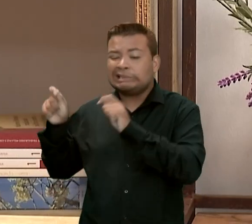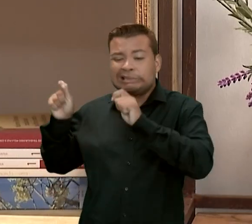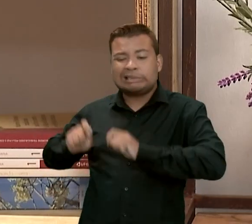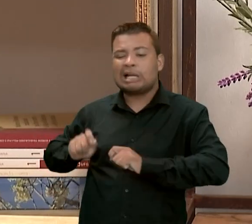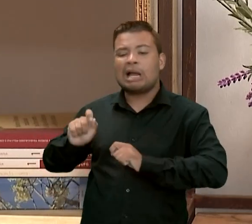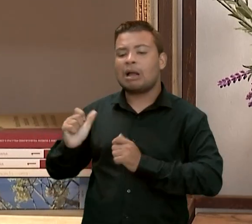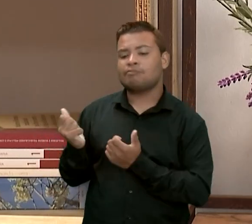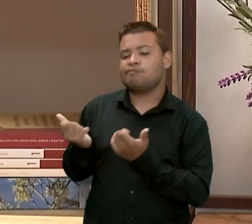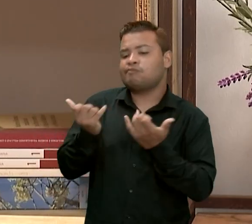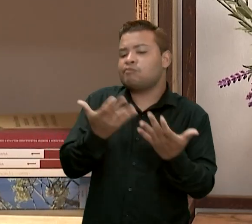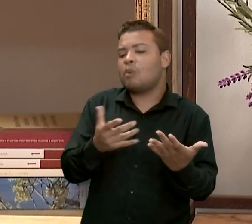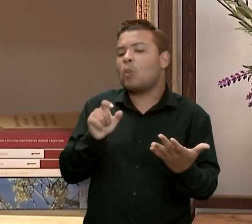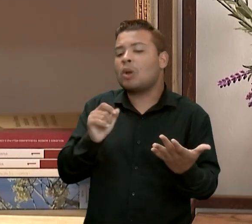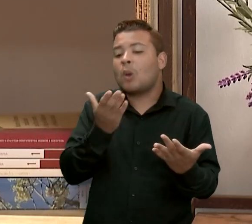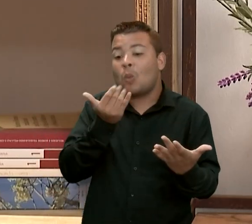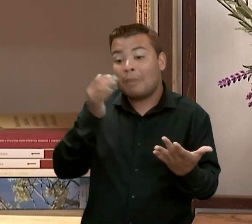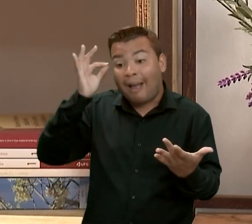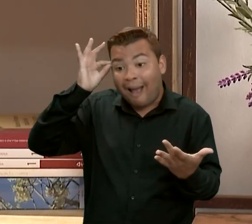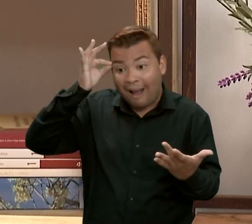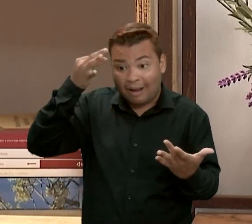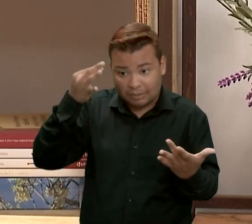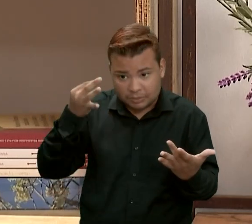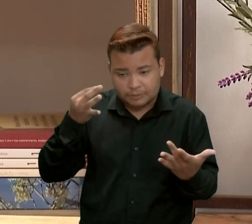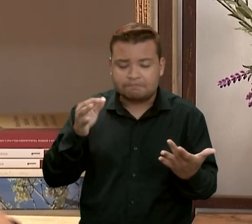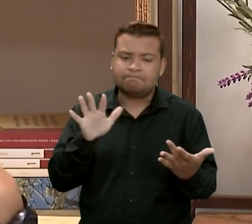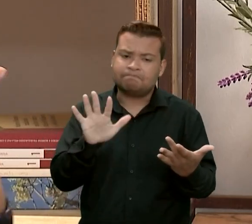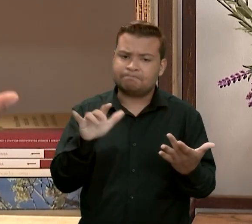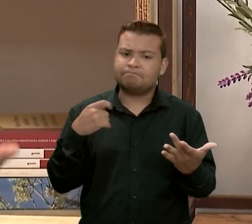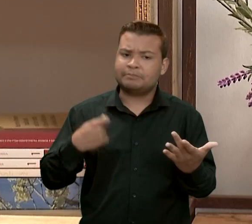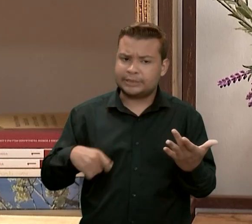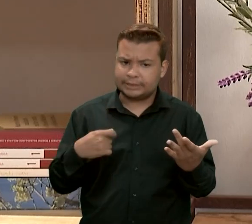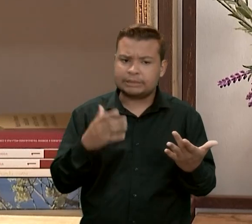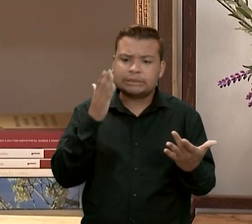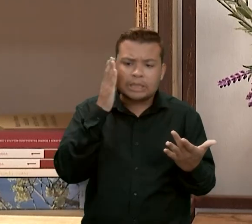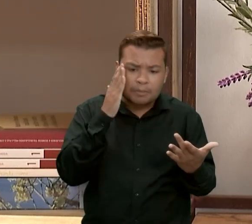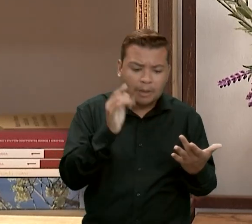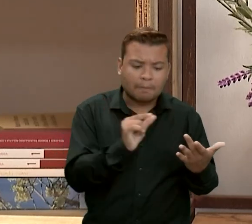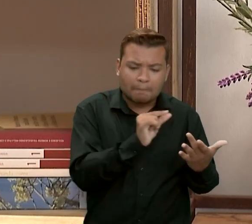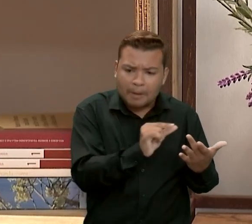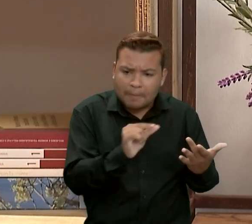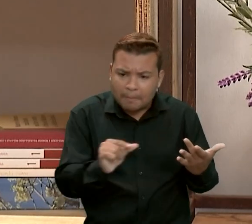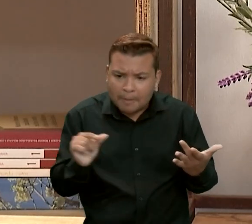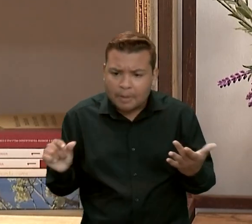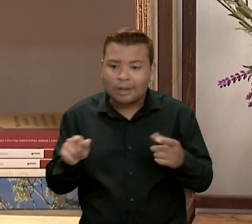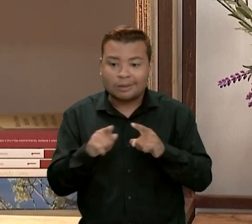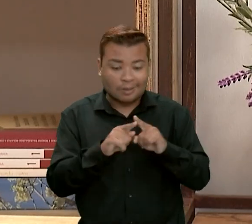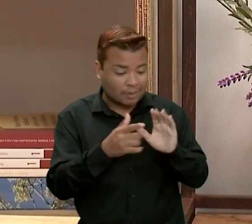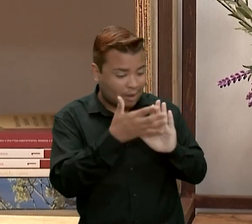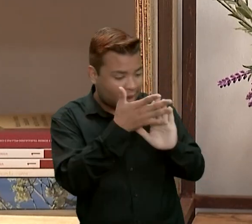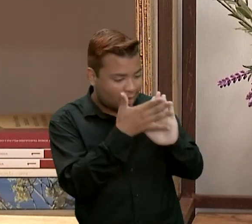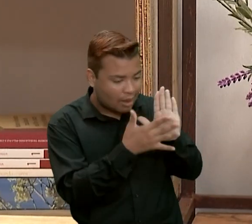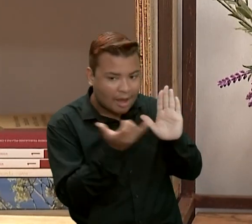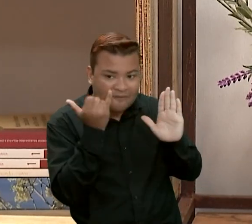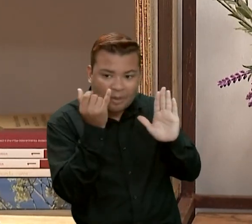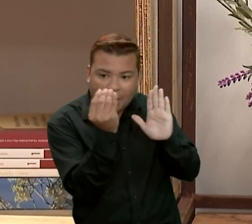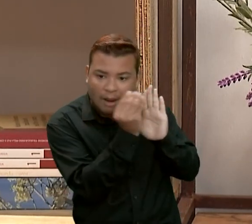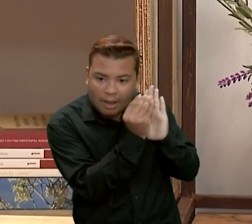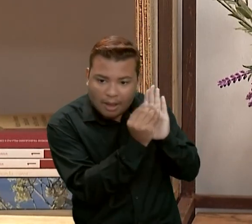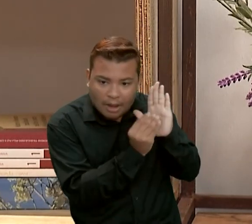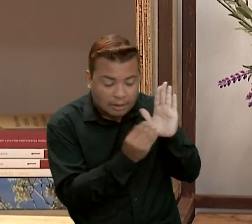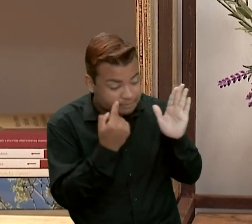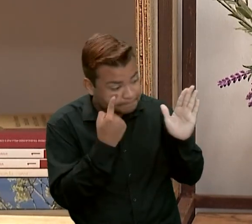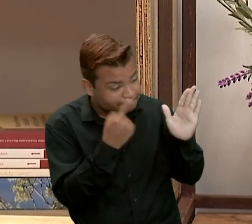rápido. Então, sim, temos que dosar também, temos que aprender a observar os rótulos, né, para que a gente tenha uma